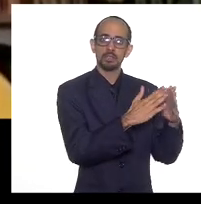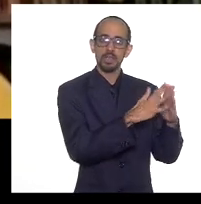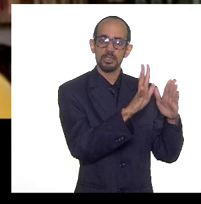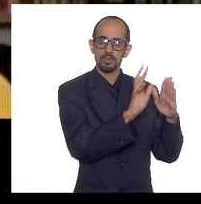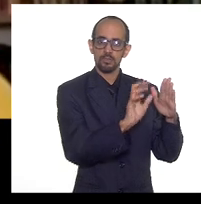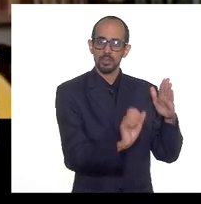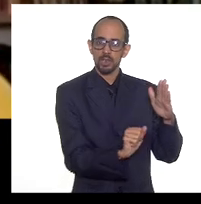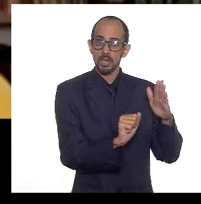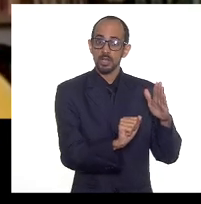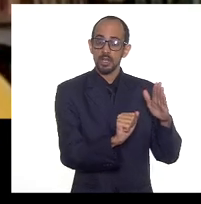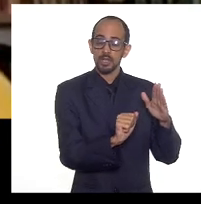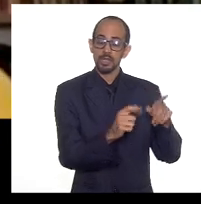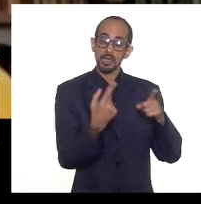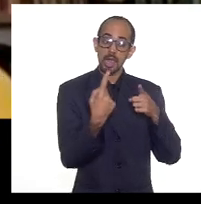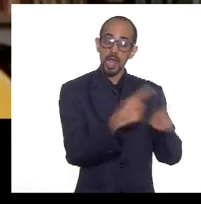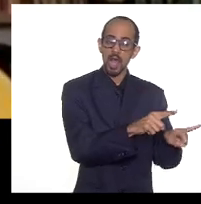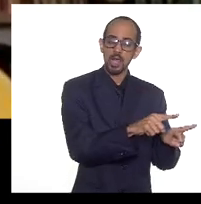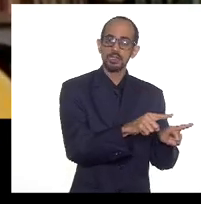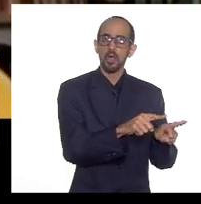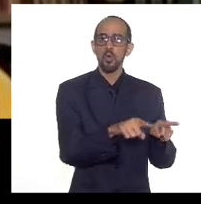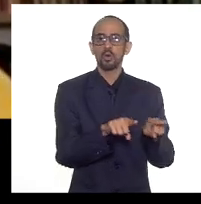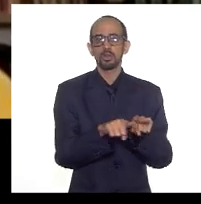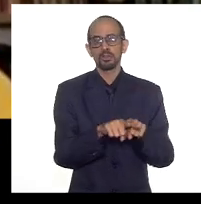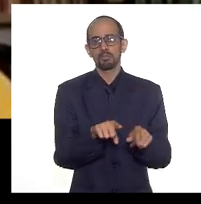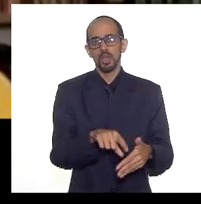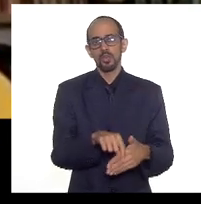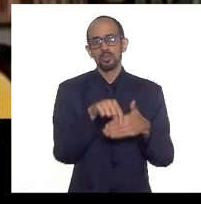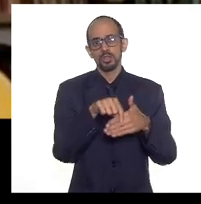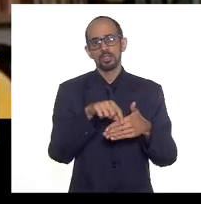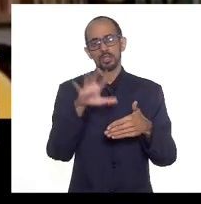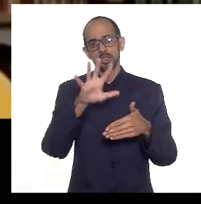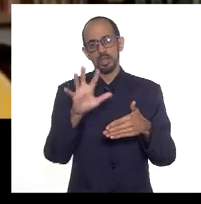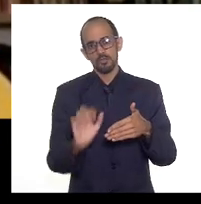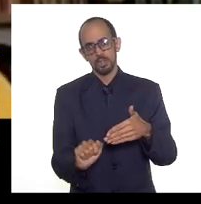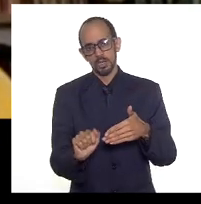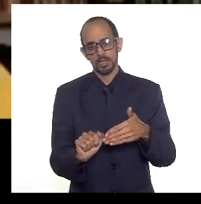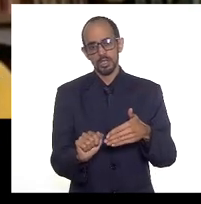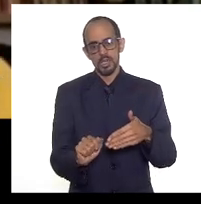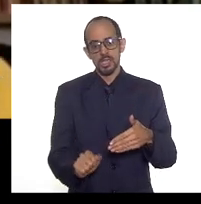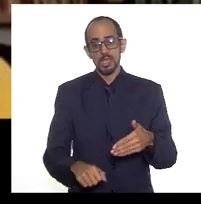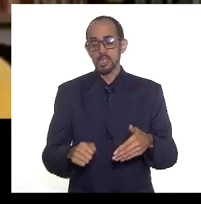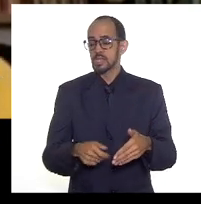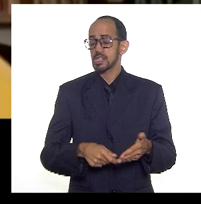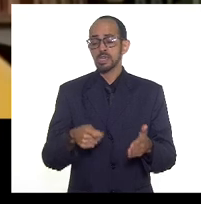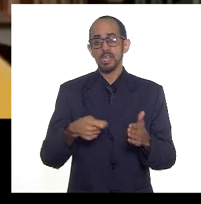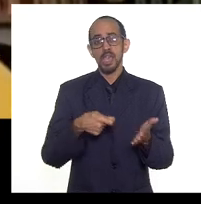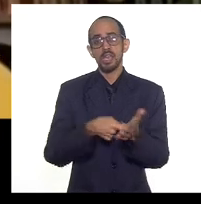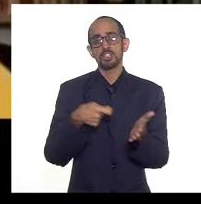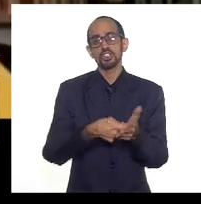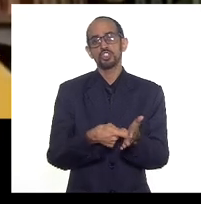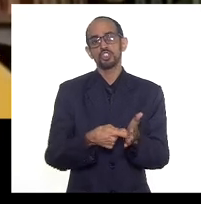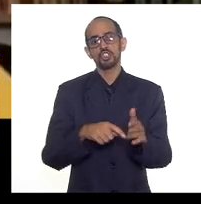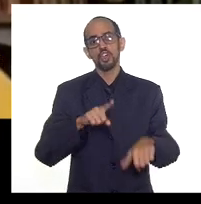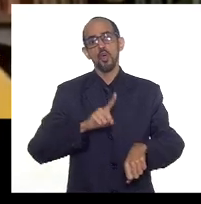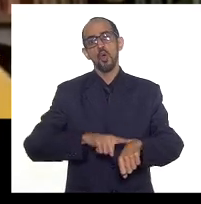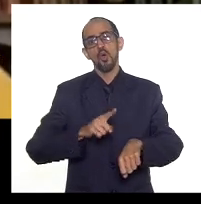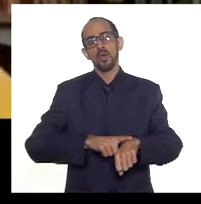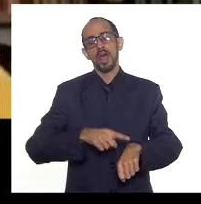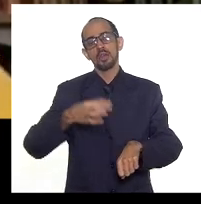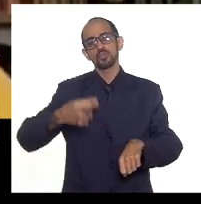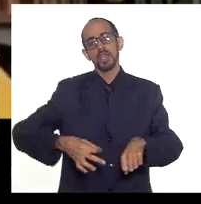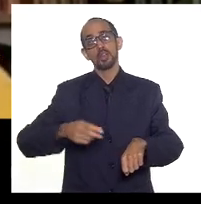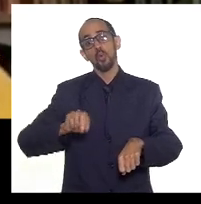ministros religiosos e adeptos, delimitar horários para as celebrações ou impedir que fossem